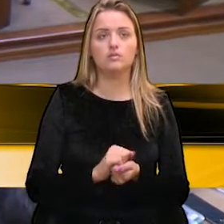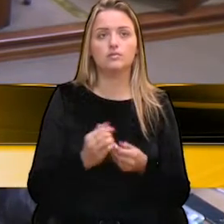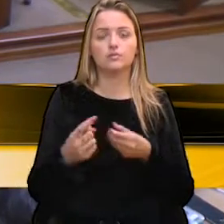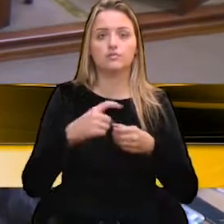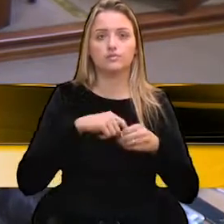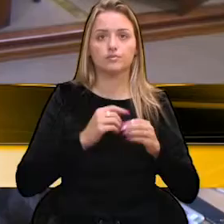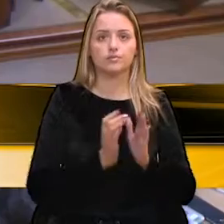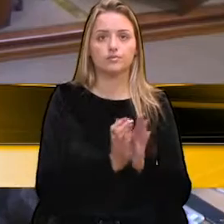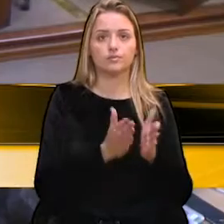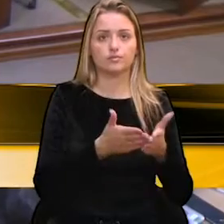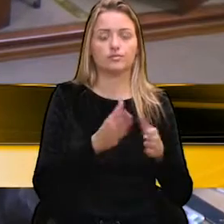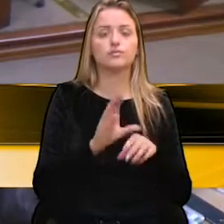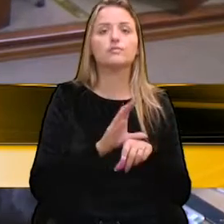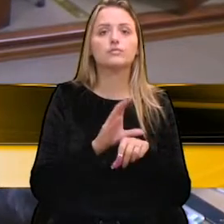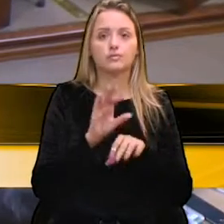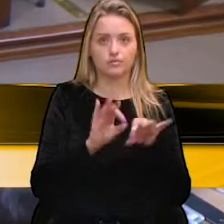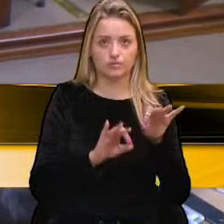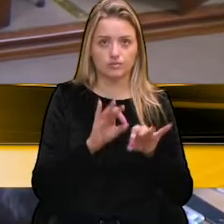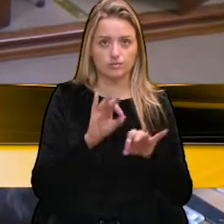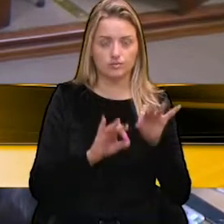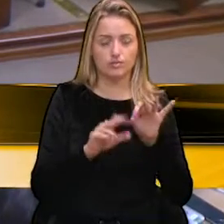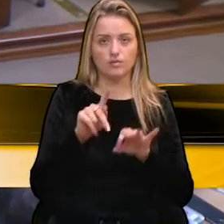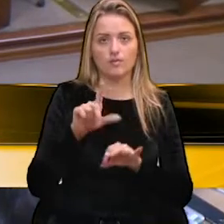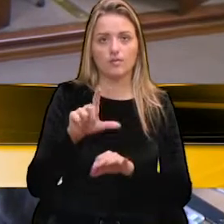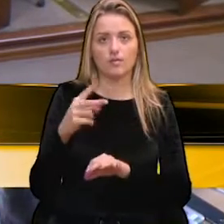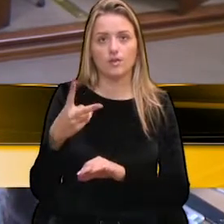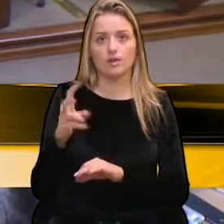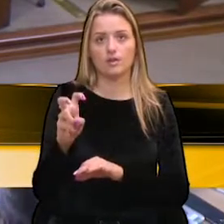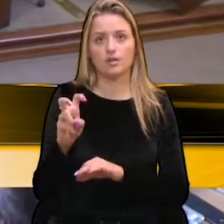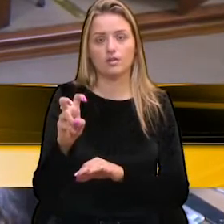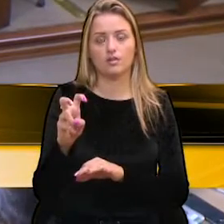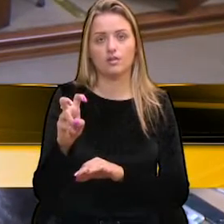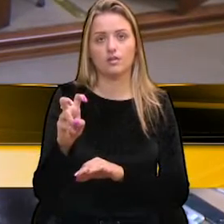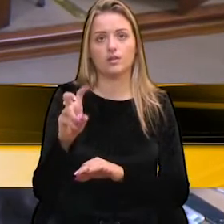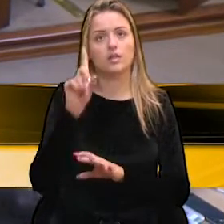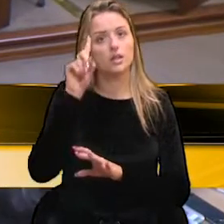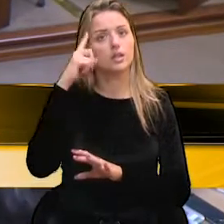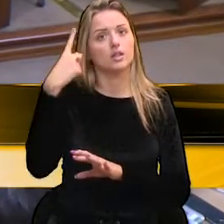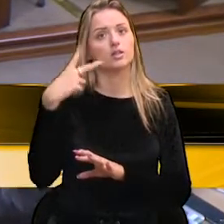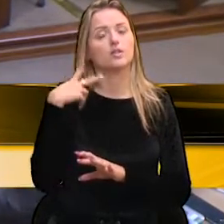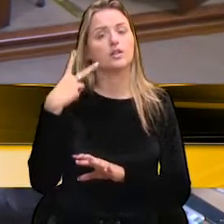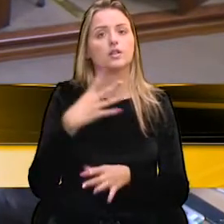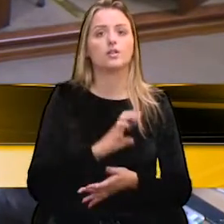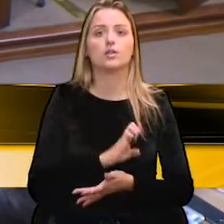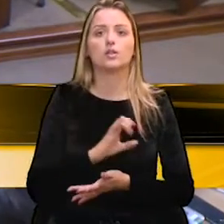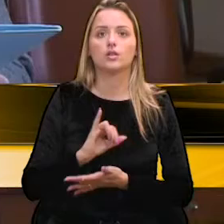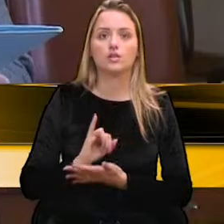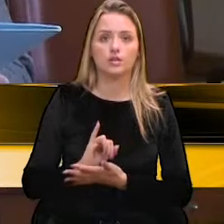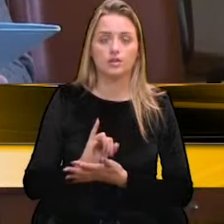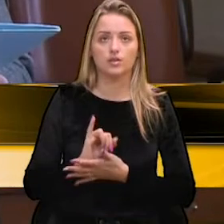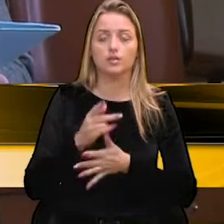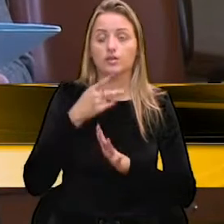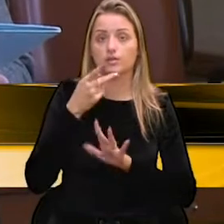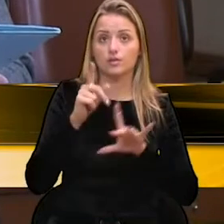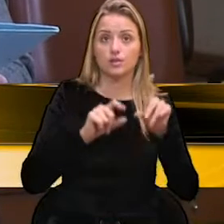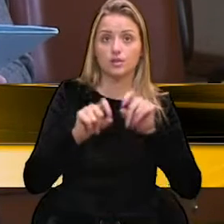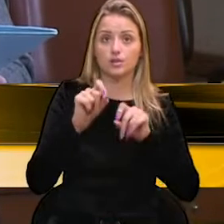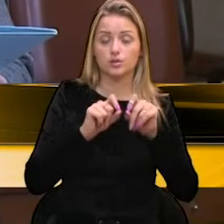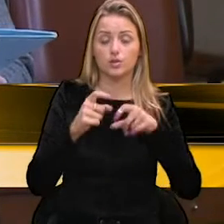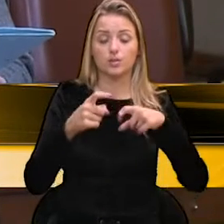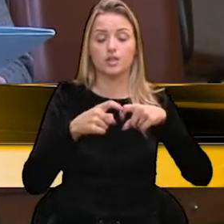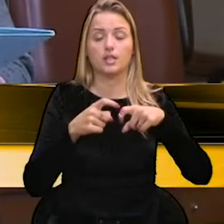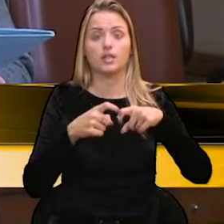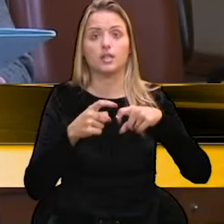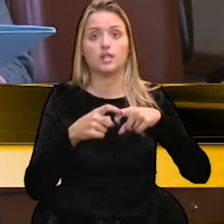Retorna essa comissão de Constituição e Justiça, o PL 25, de autoria do vereador Ed Carlos Pereira de Souza, que dispõe sobre o exame de